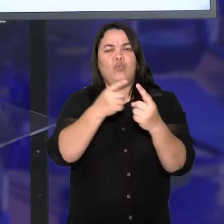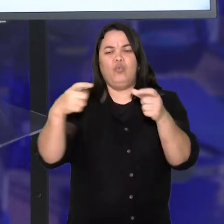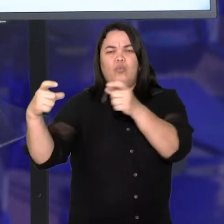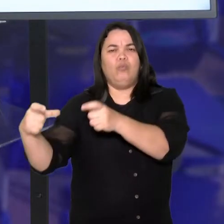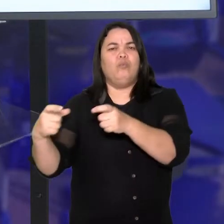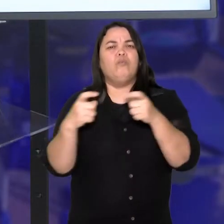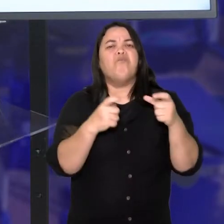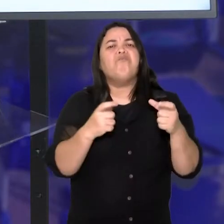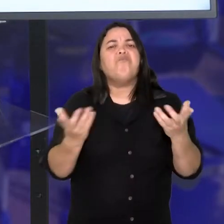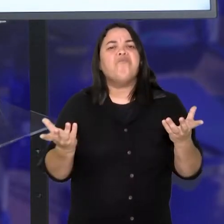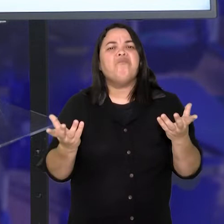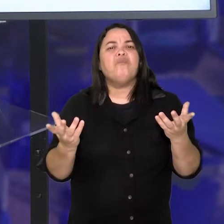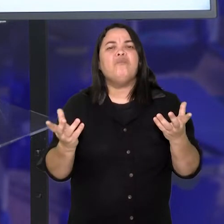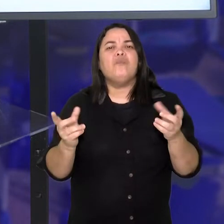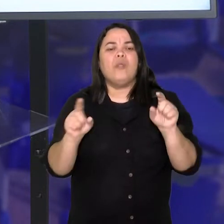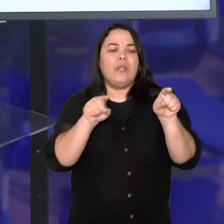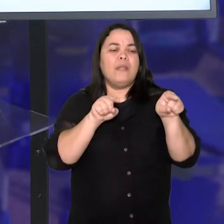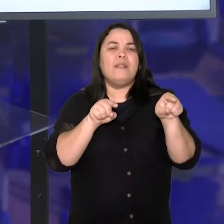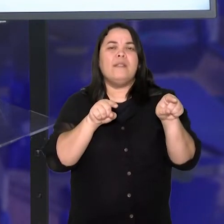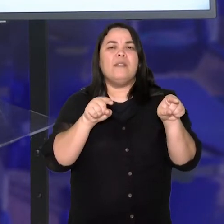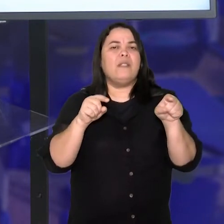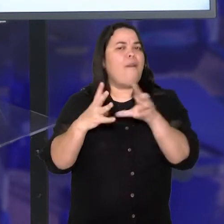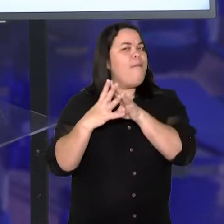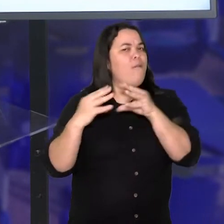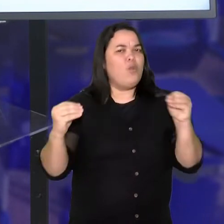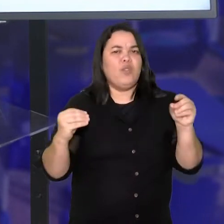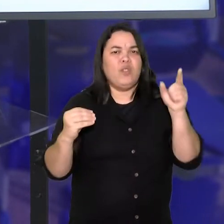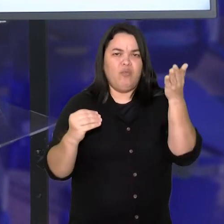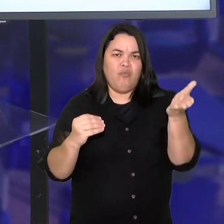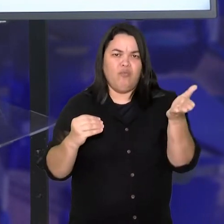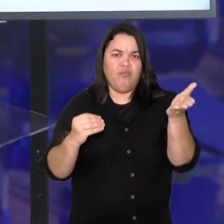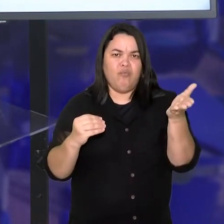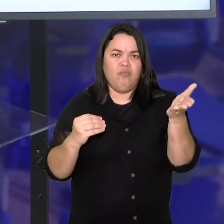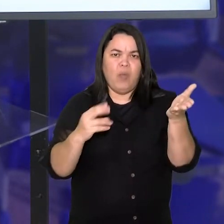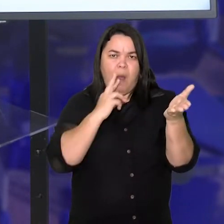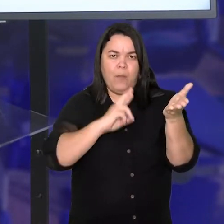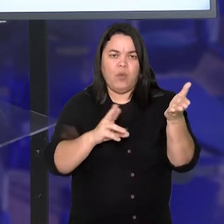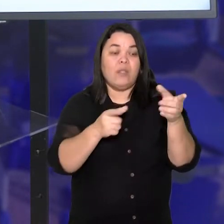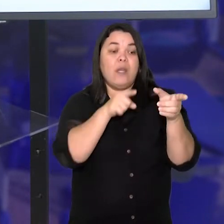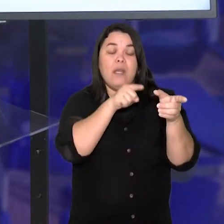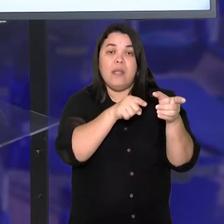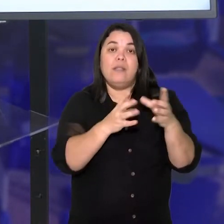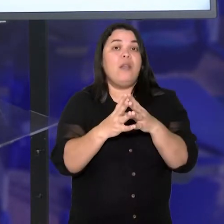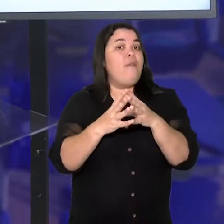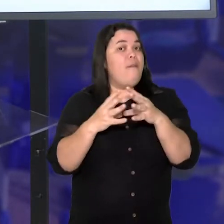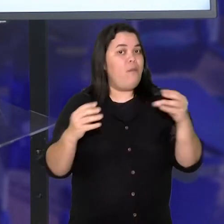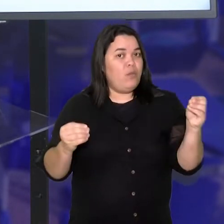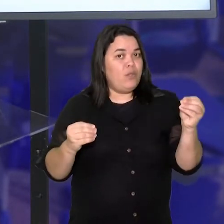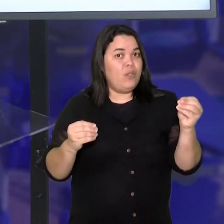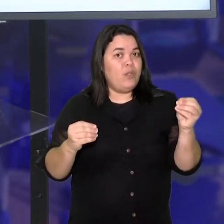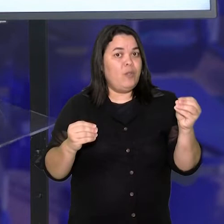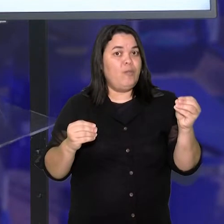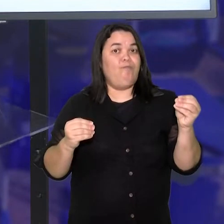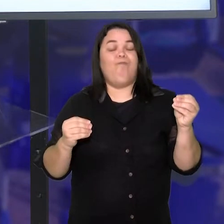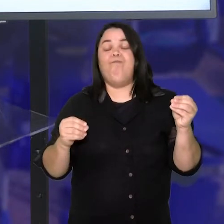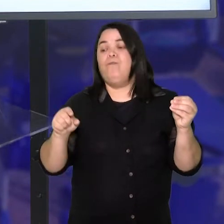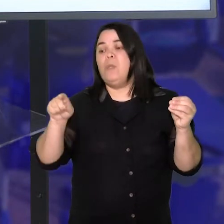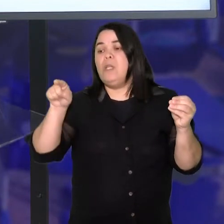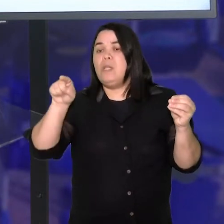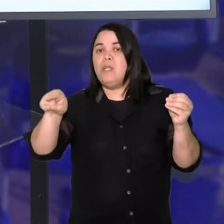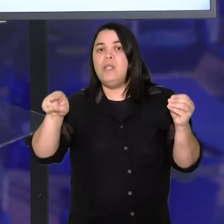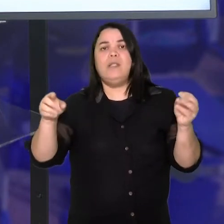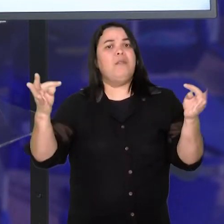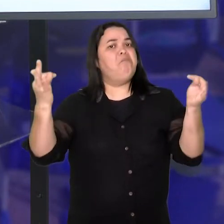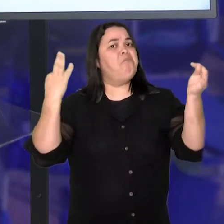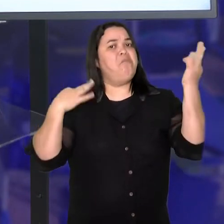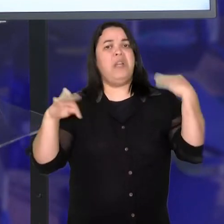analisados. Aqui é refúgio, né, esse fluxo populacional está relacionado a deslocamento por conta do refúgio, e o